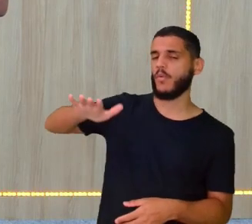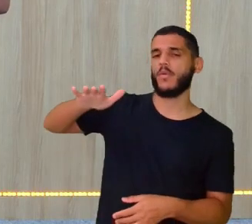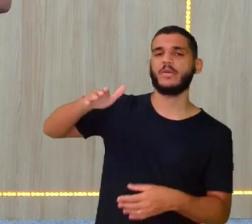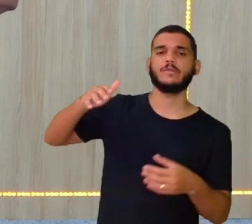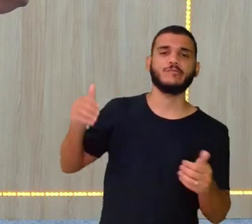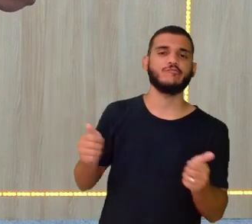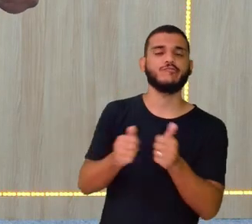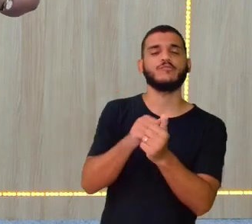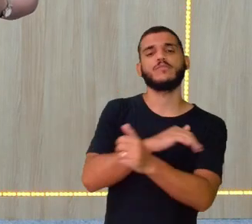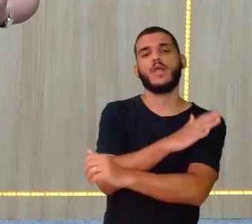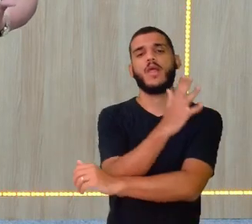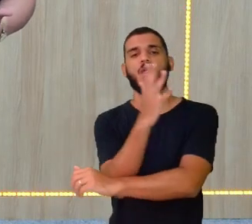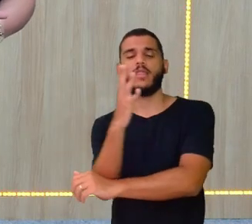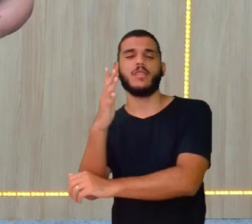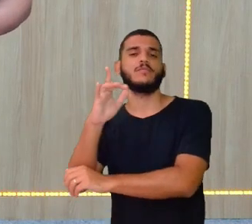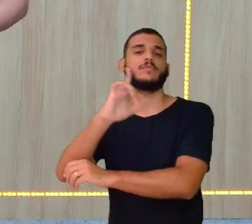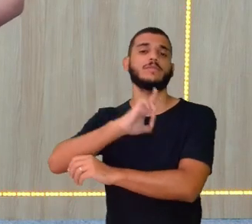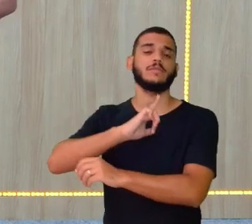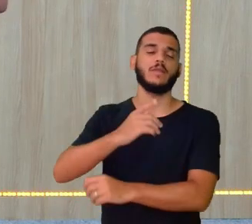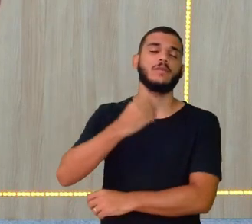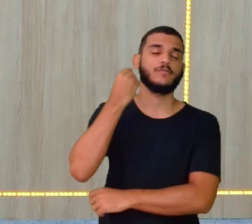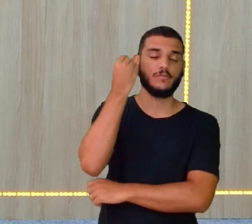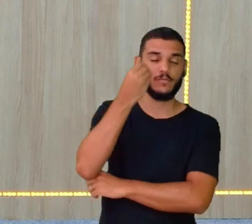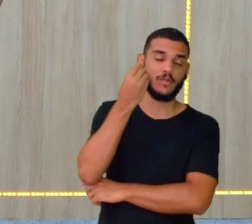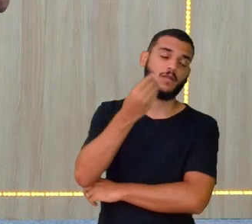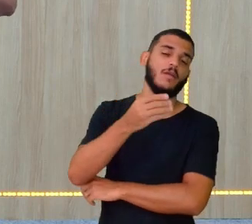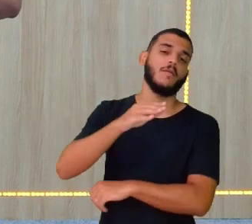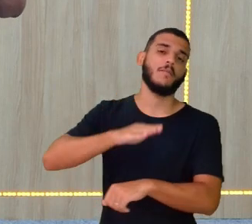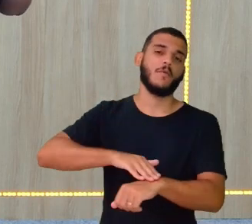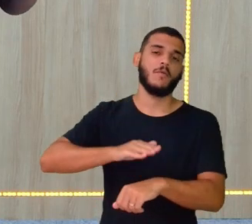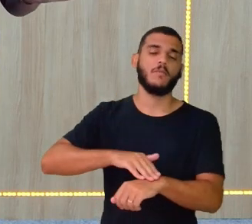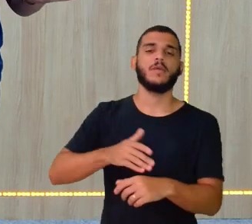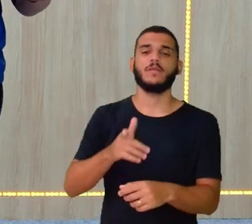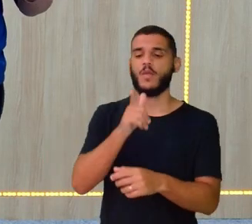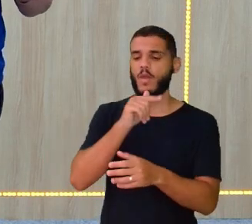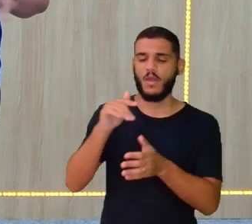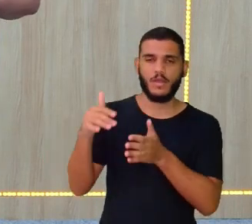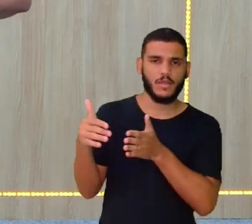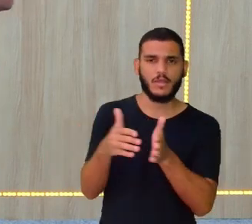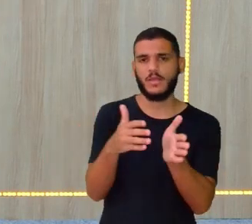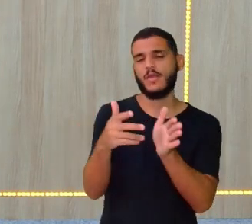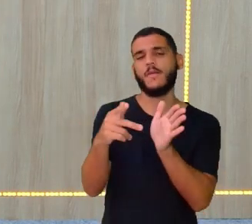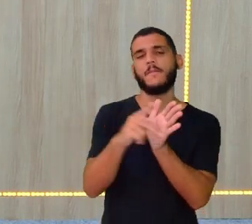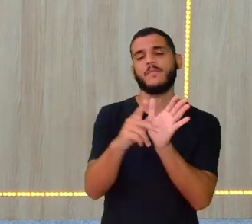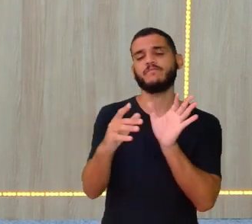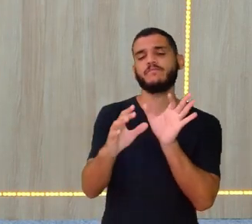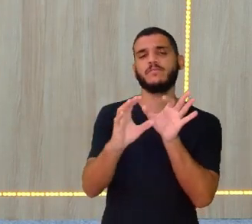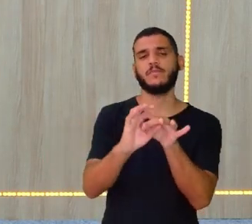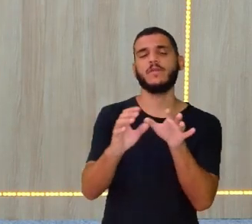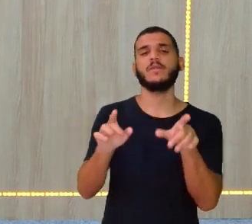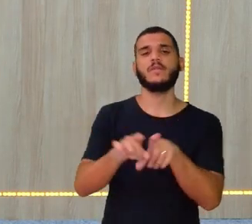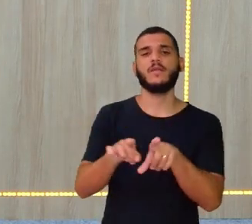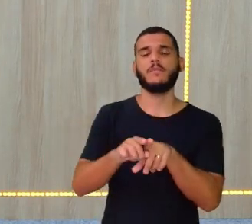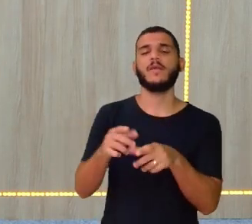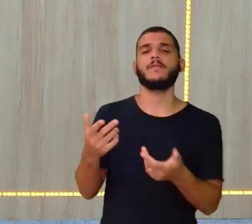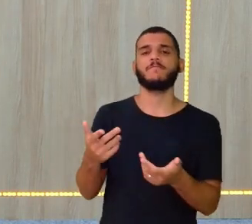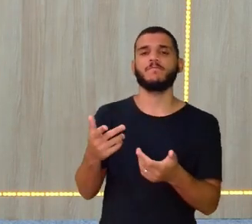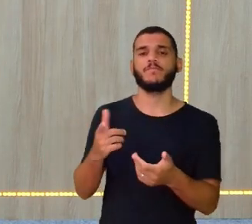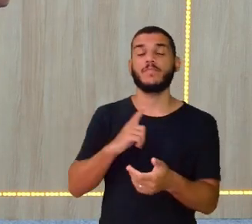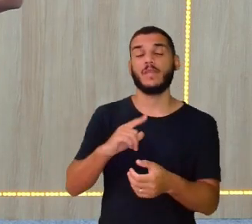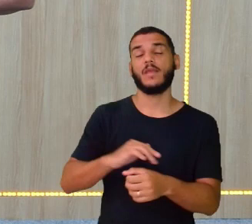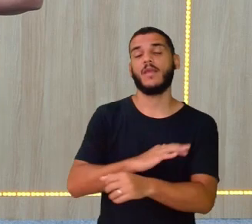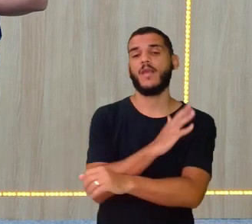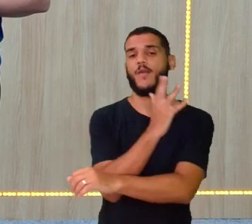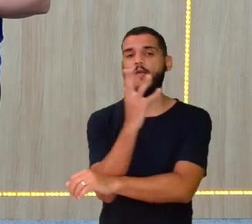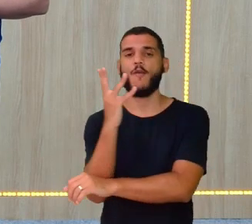formigas, vivenciando ali o momento, né? Ele e o rio, não é? Ele e o verde das matas.